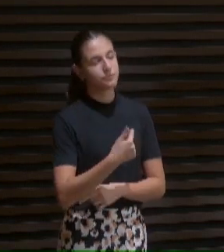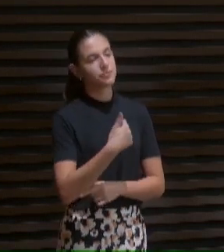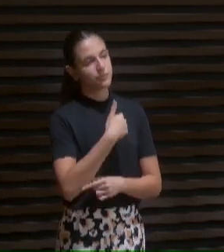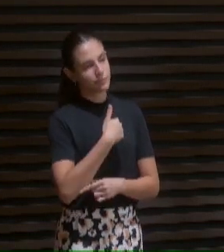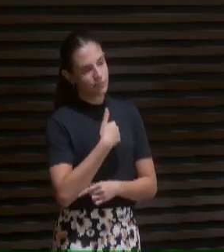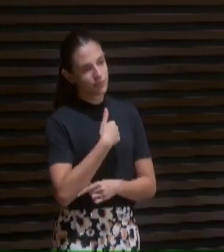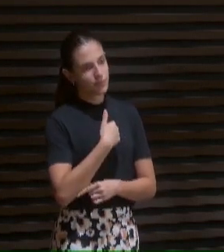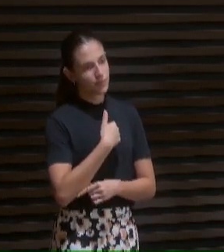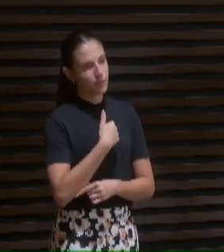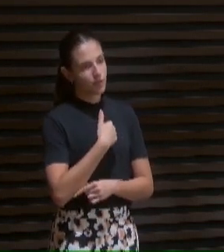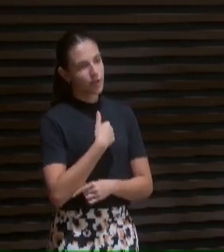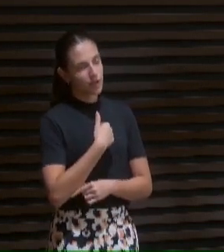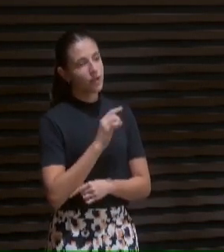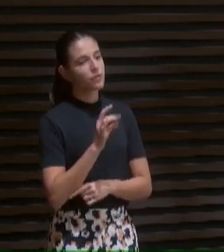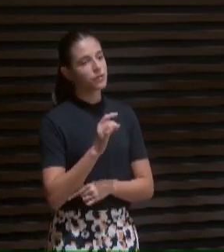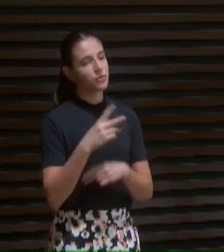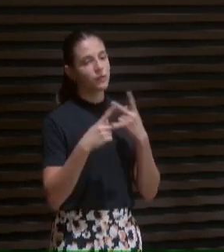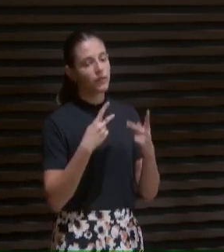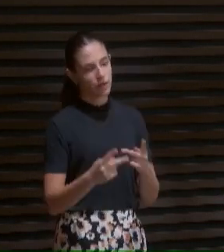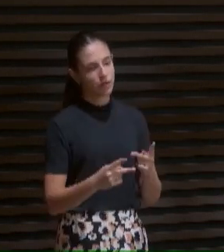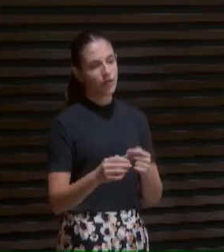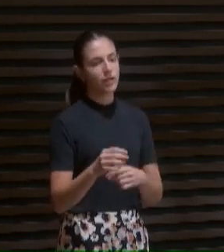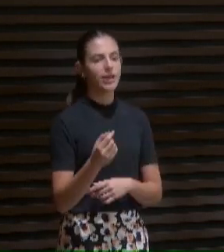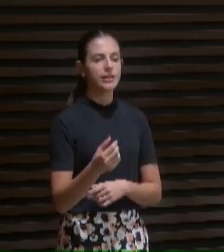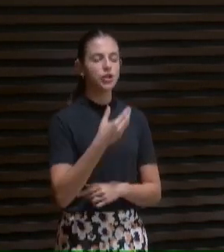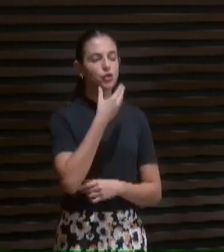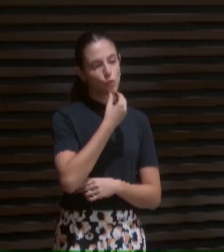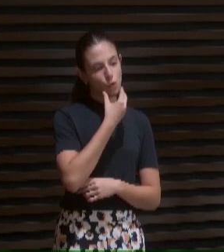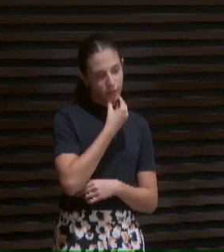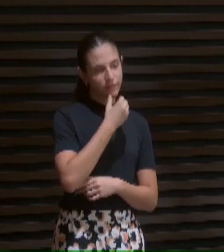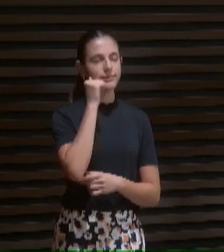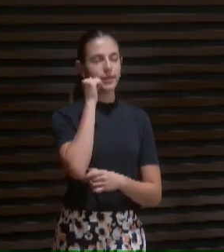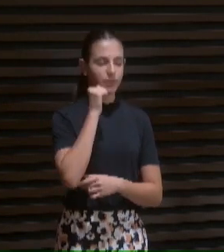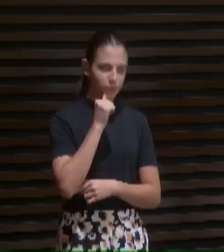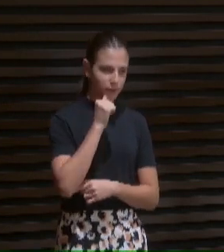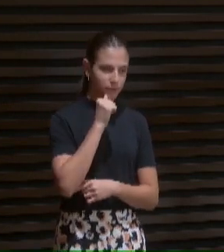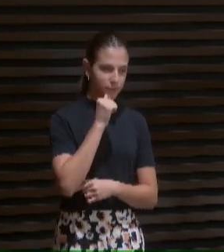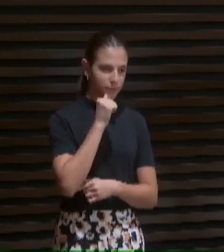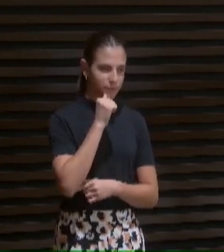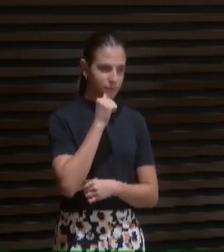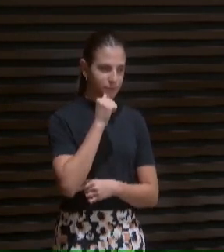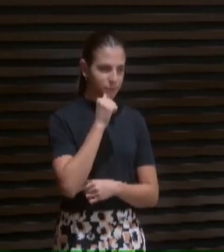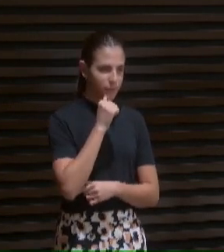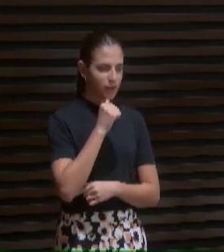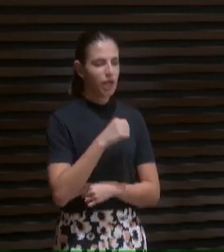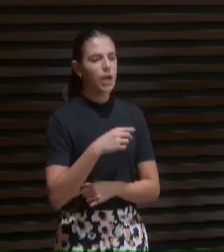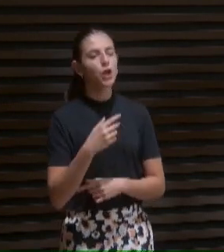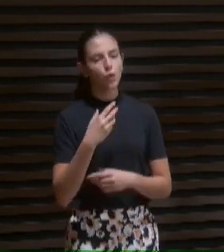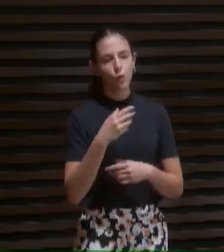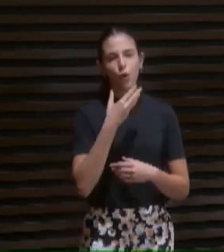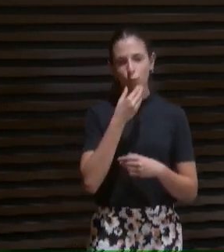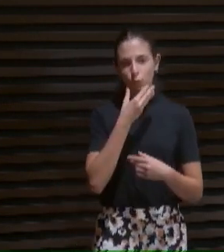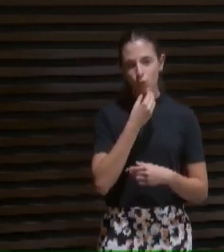nos animais só tem macho e fêmea. E ele disse: mas o senhor não pode. Ele disse: o doutor aqui